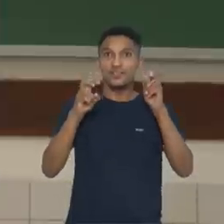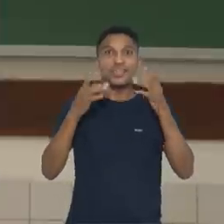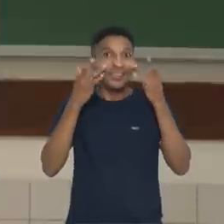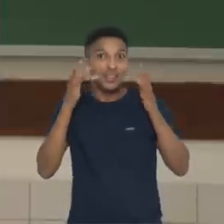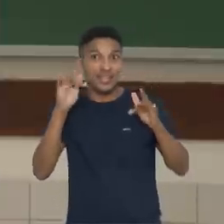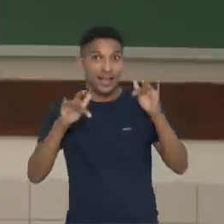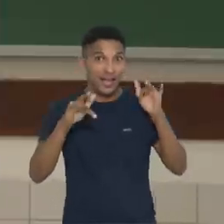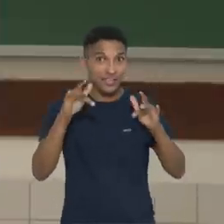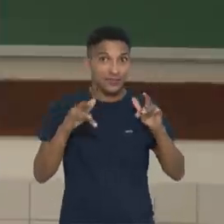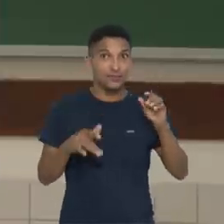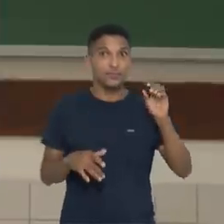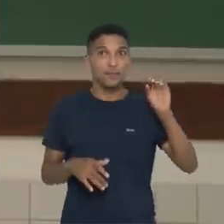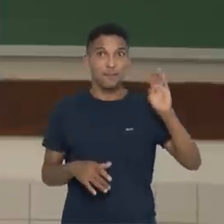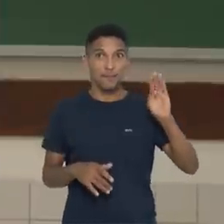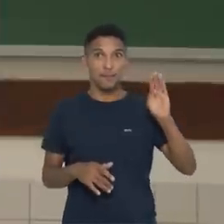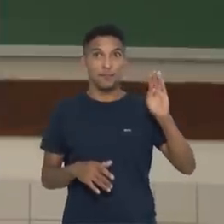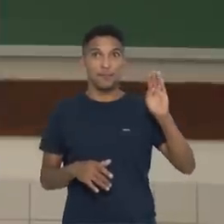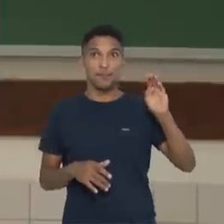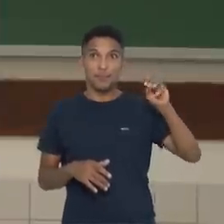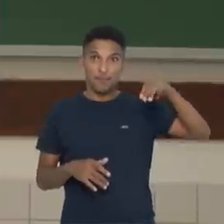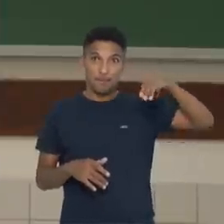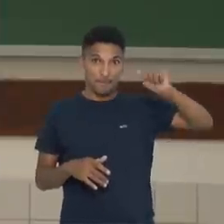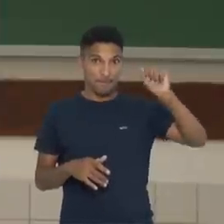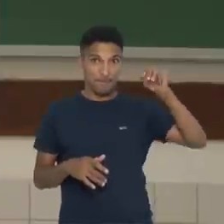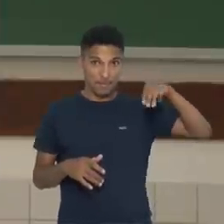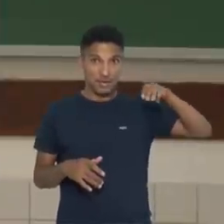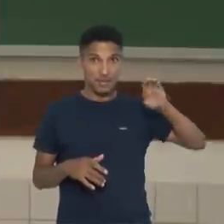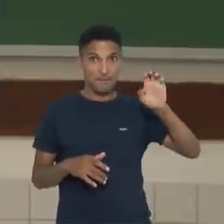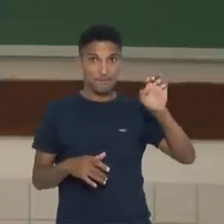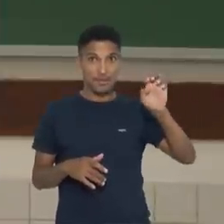artistas nômades, tá bom? Vamos lá!